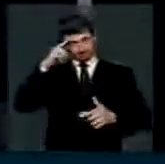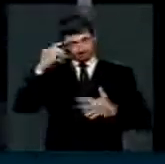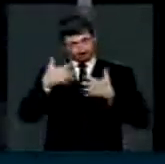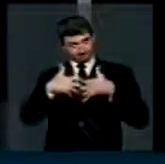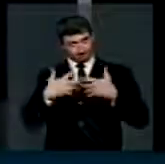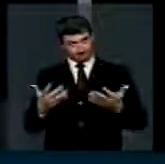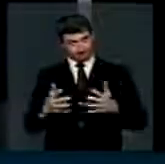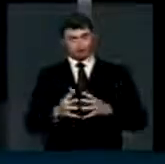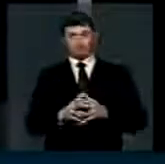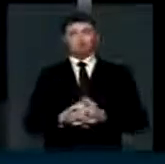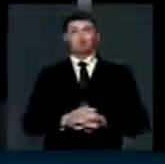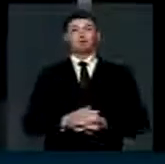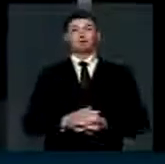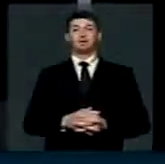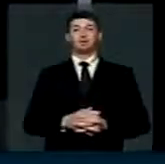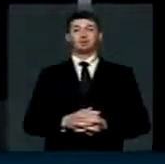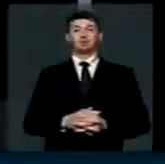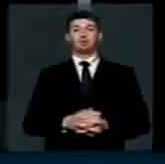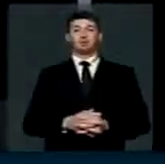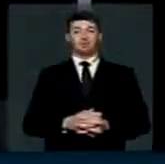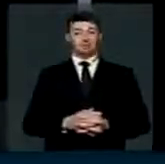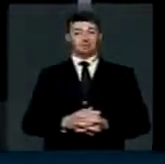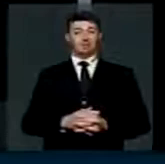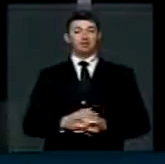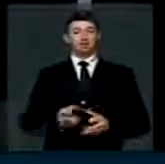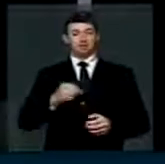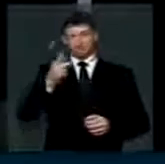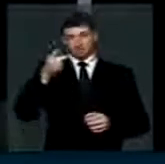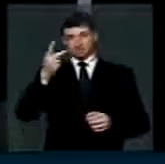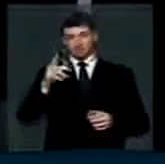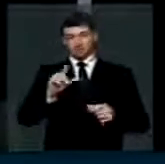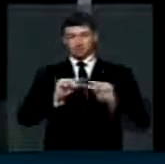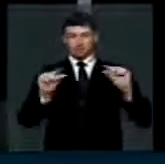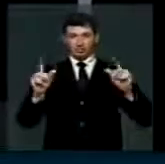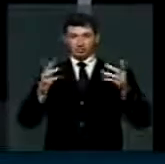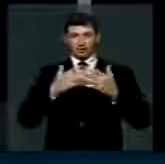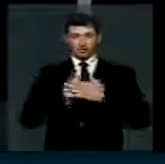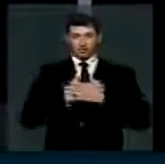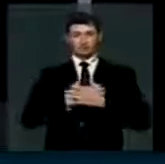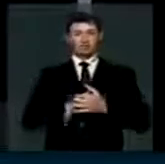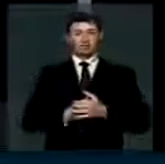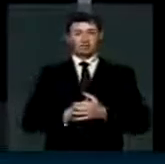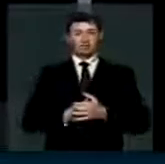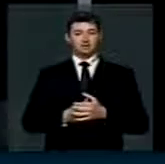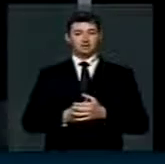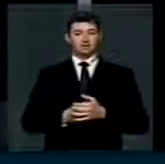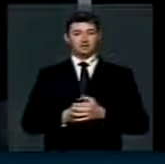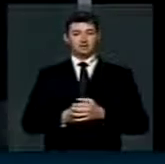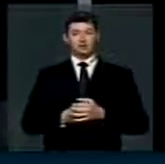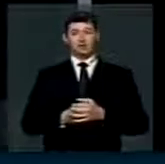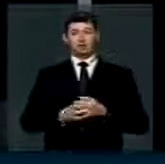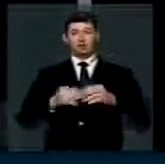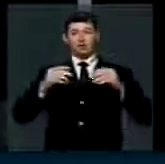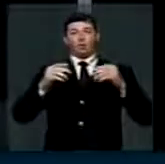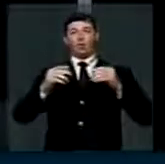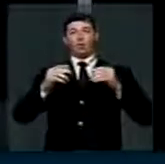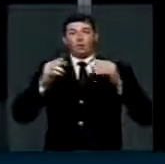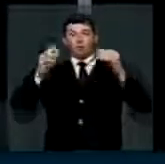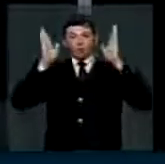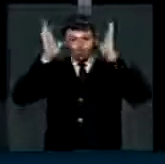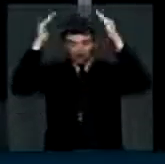raciocínio, eu quero aqui repetir uma frase dita pelo Papa